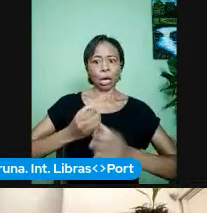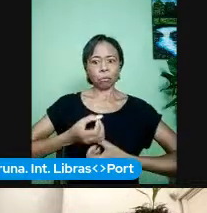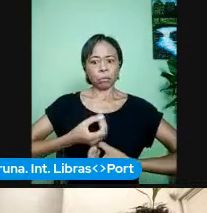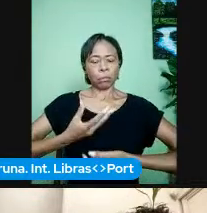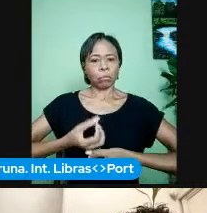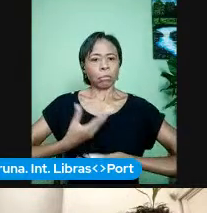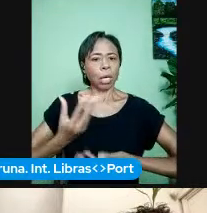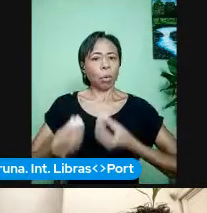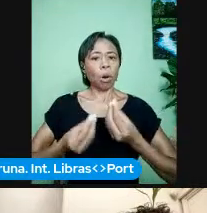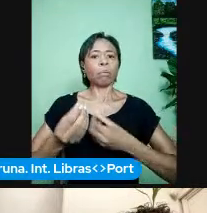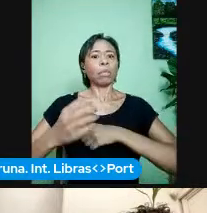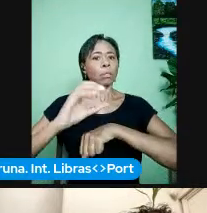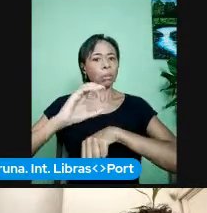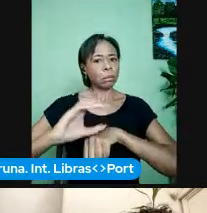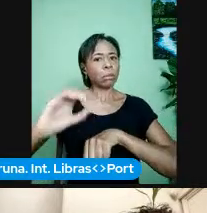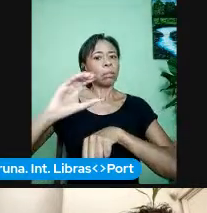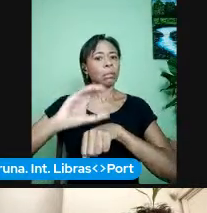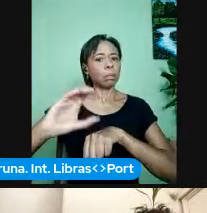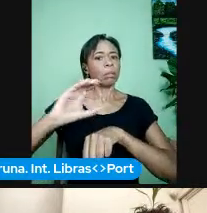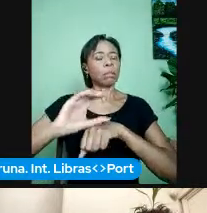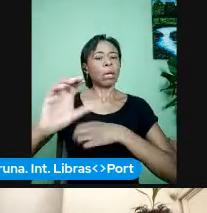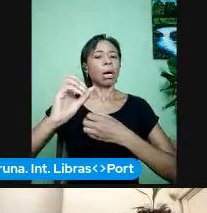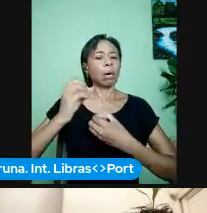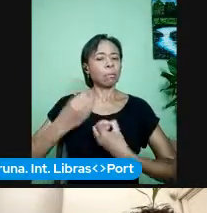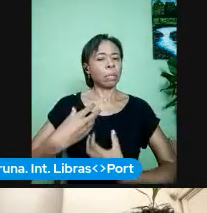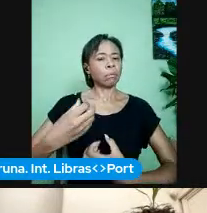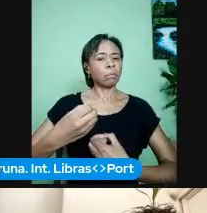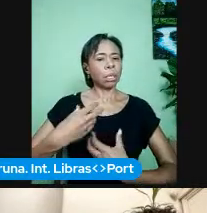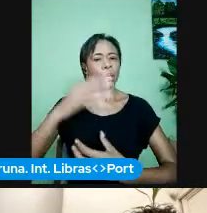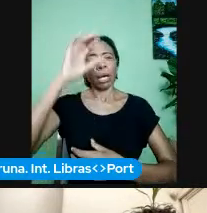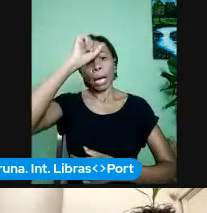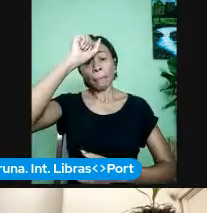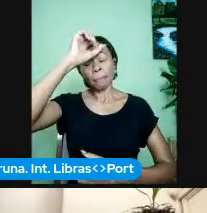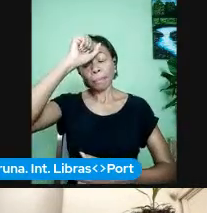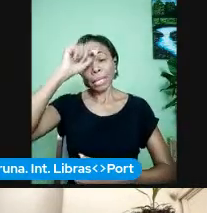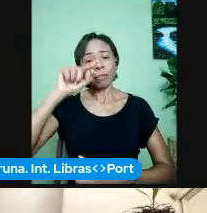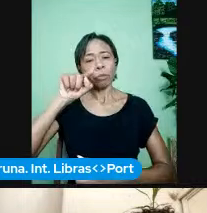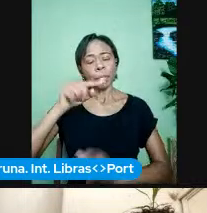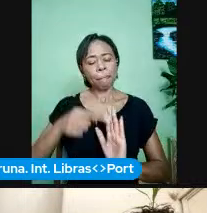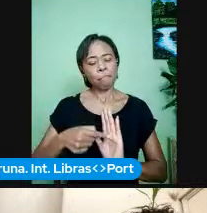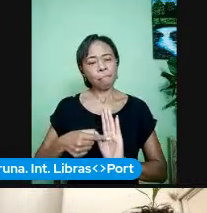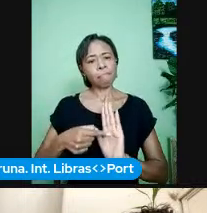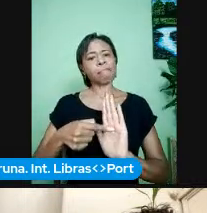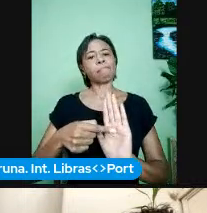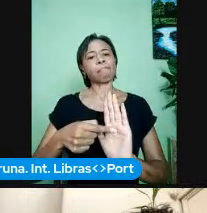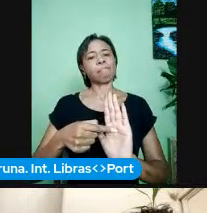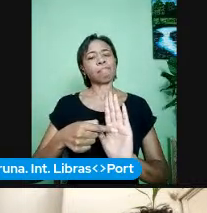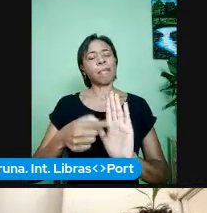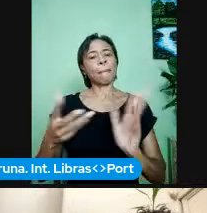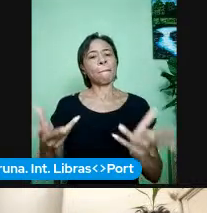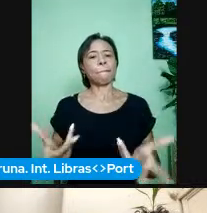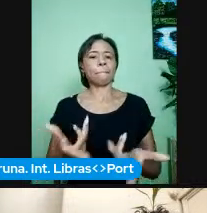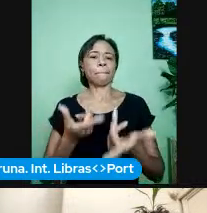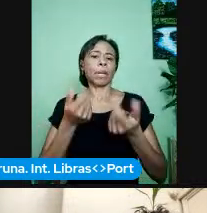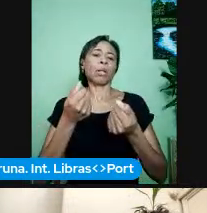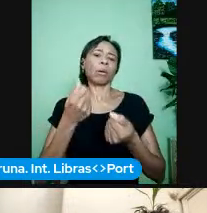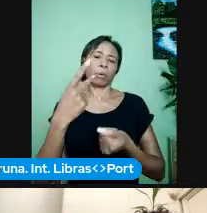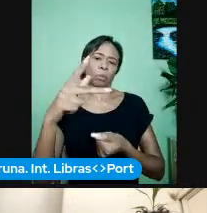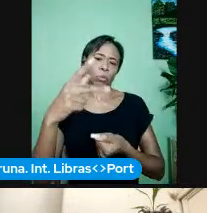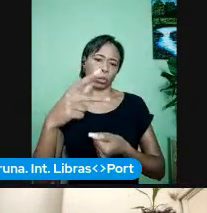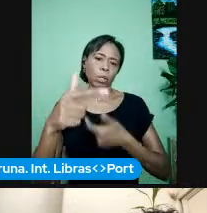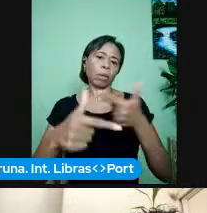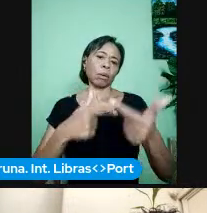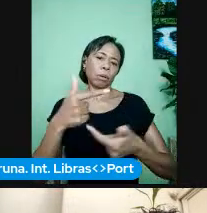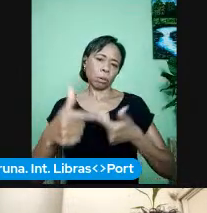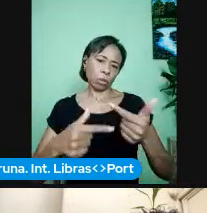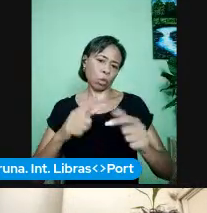um check-up, né, para que ele possa fazer uma melhor apresentação do produto dele, para que ele seja um grande vencedor